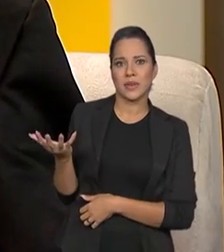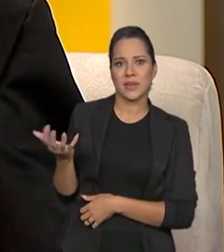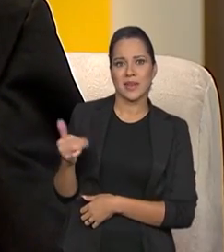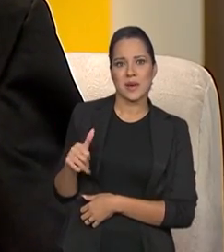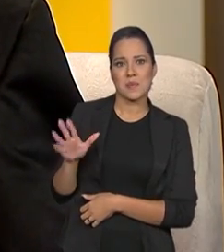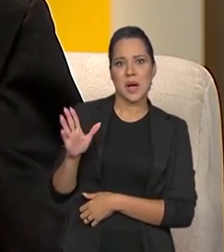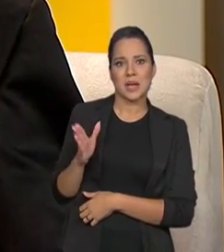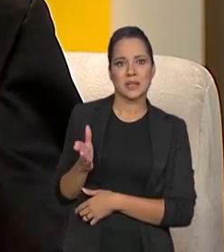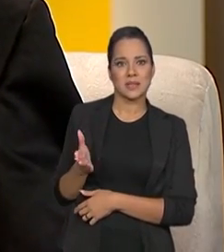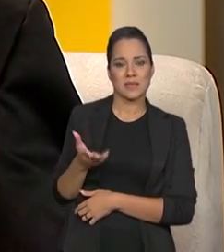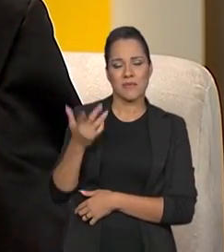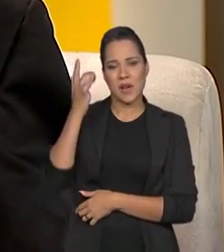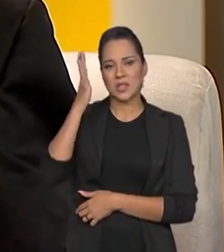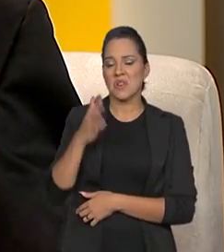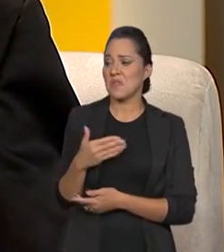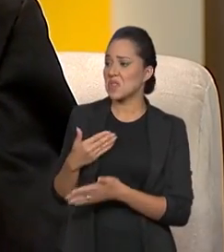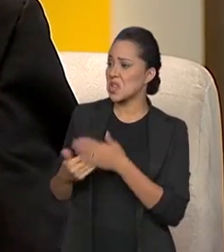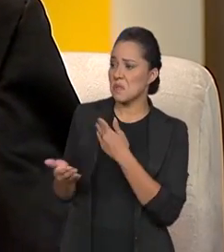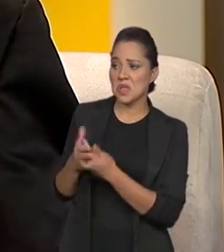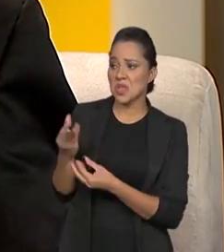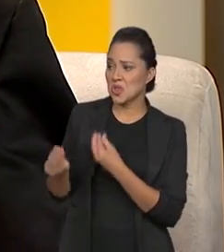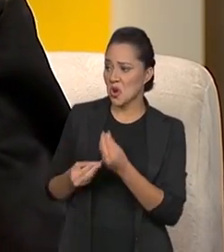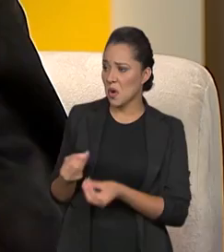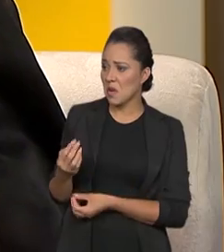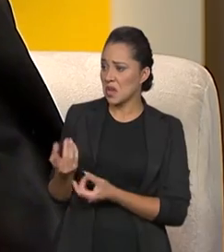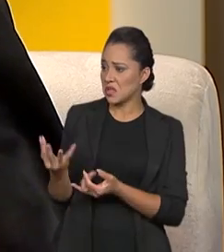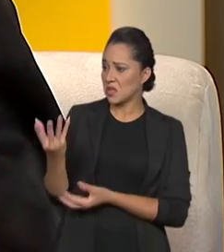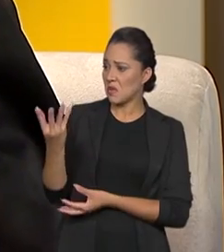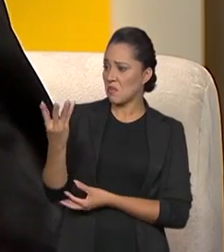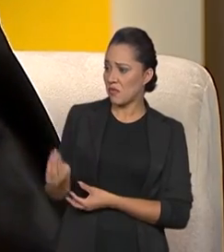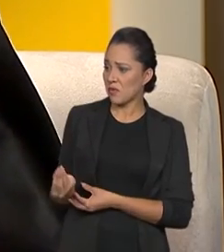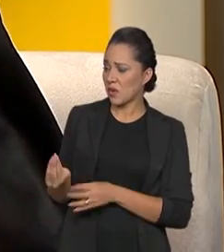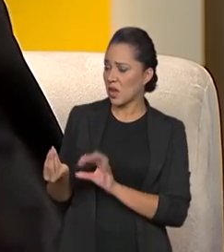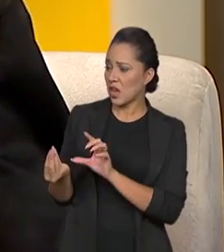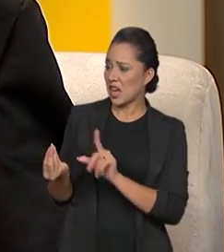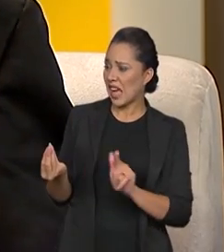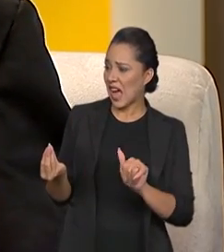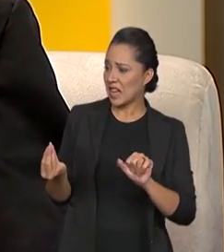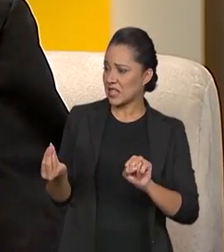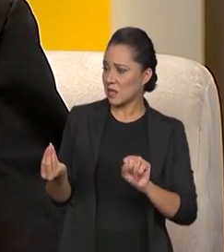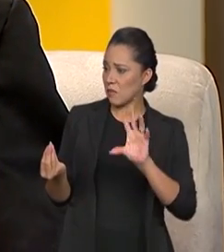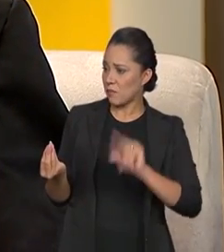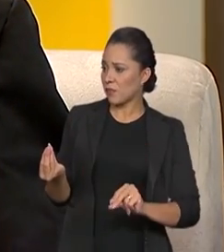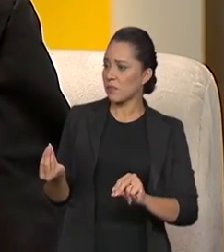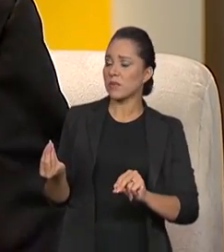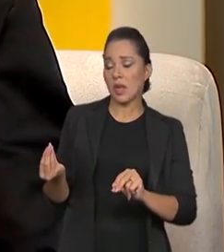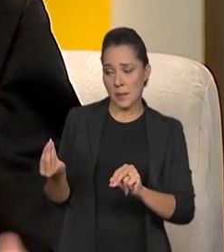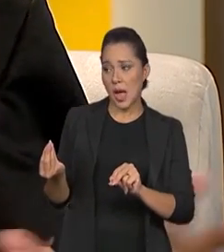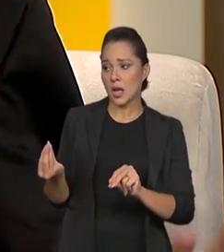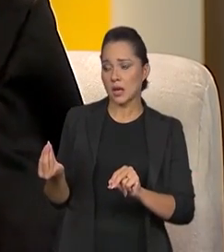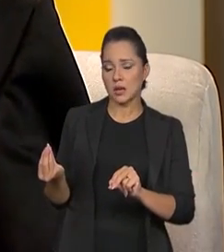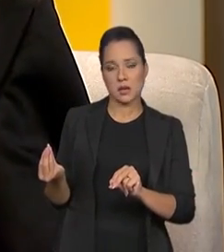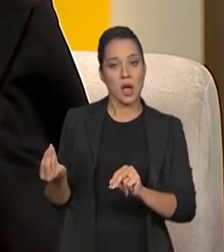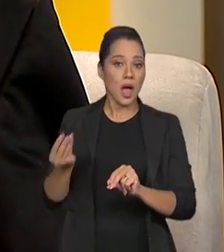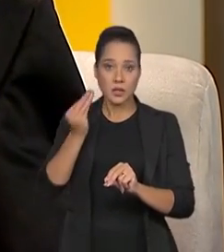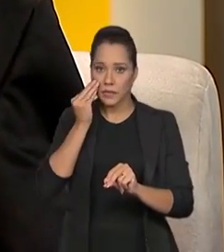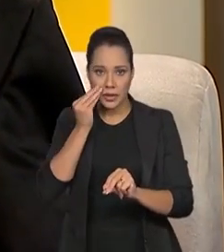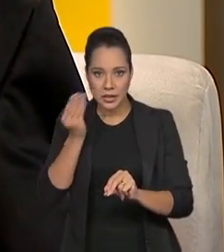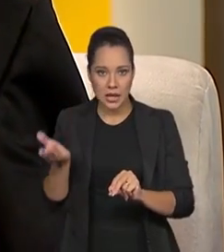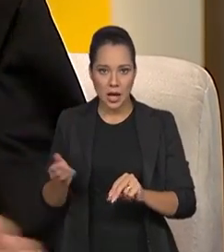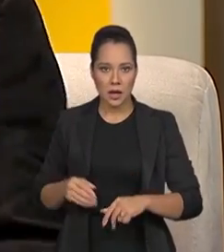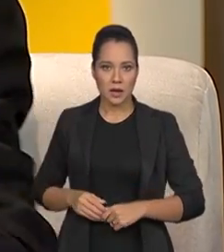prática olha independente da solução desligou a chama em cinco em dois segundos tem que estar desligado o gás e é isso que vai ser testado